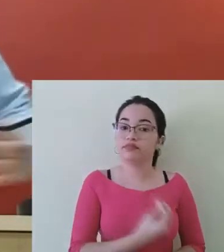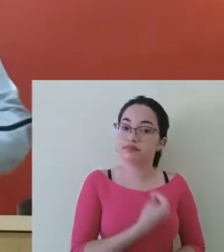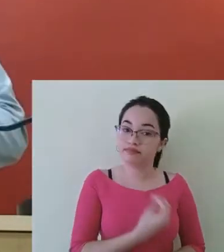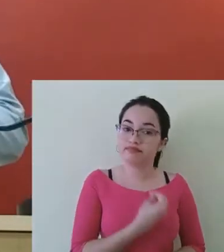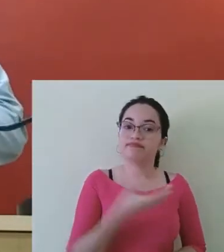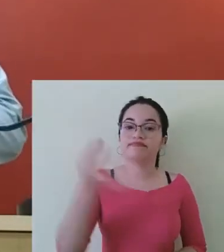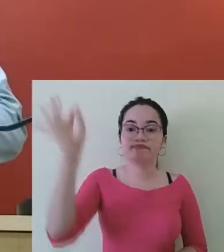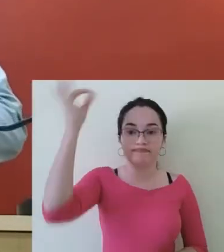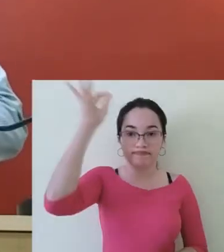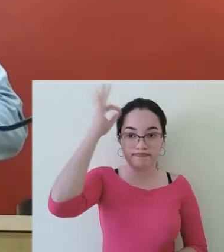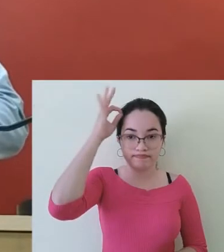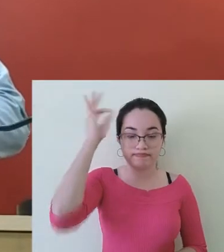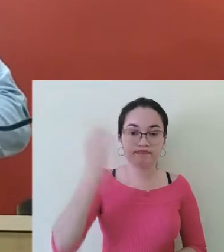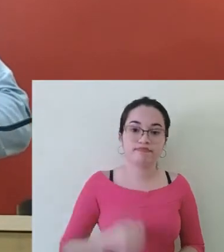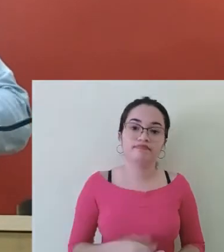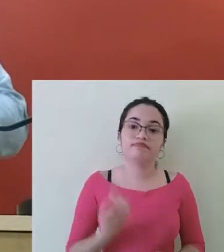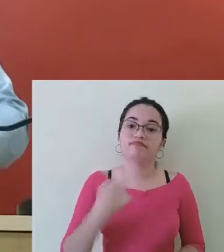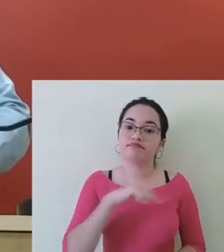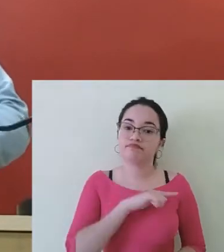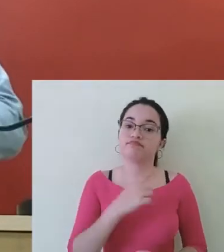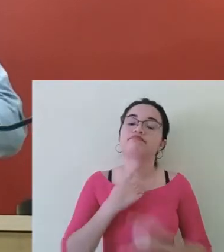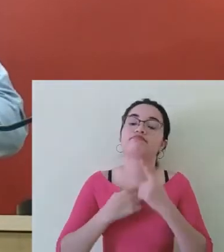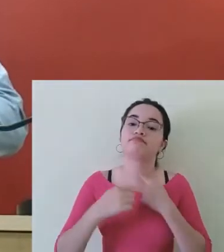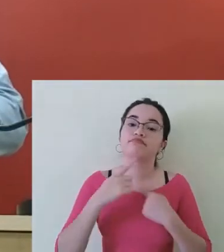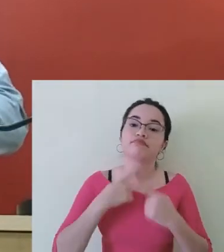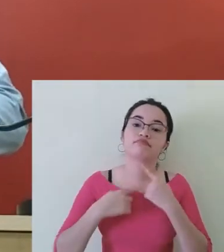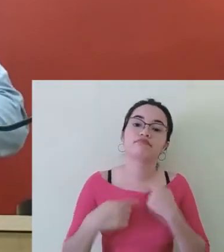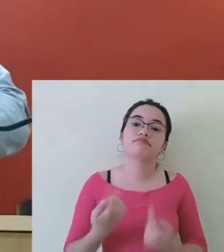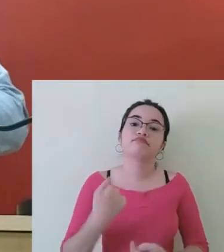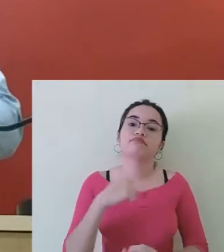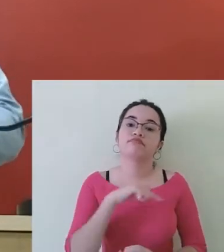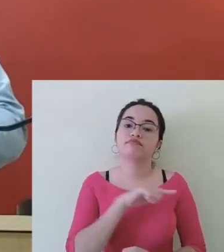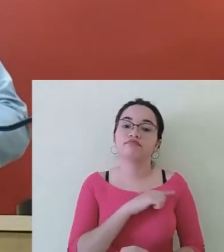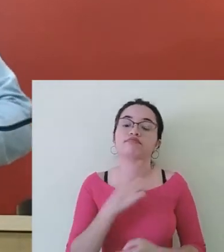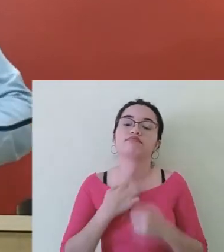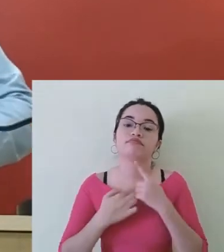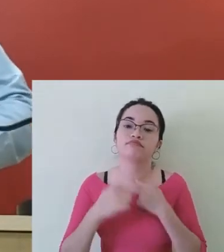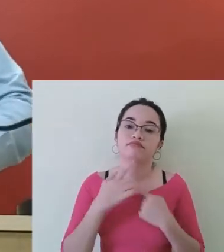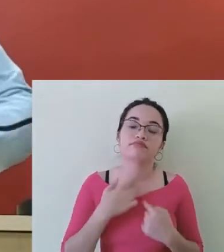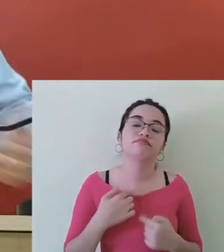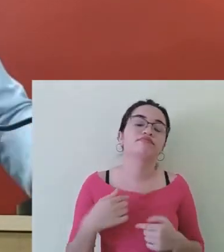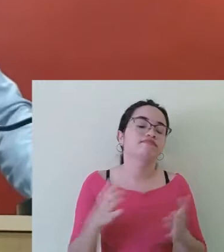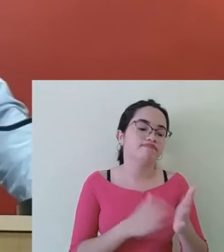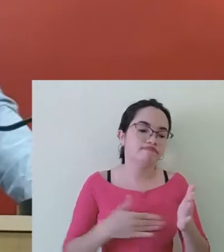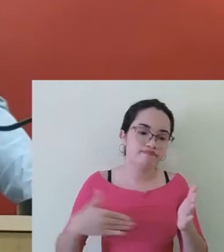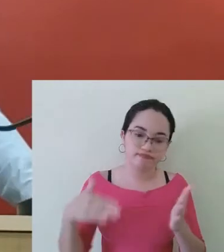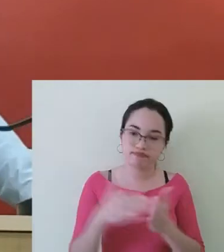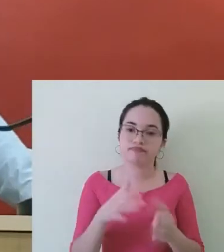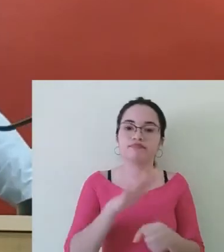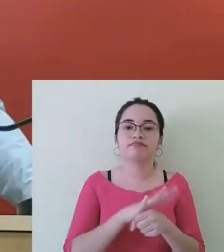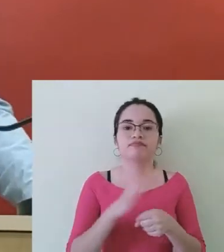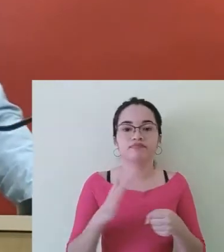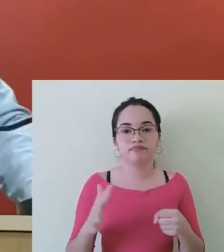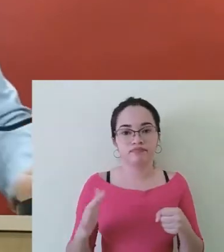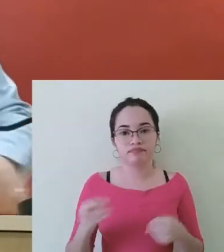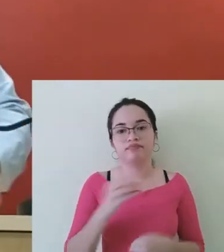vida espiritual, nossos desejos, nossa vontade, tudo está